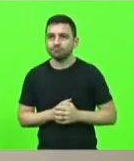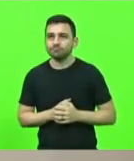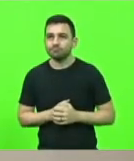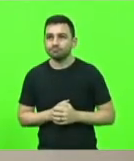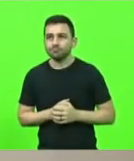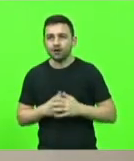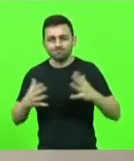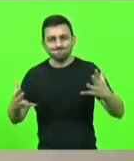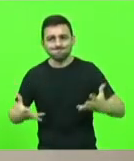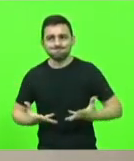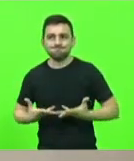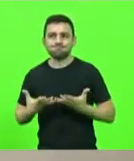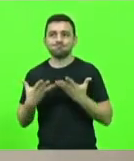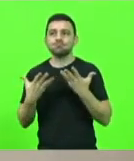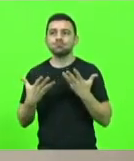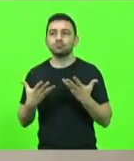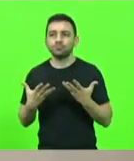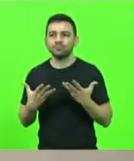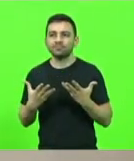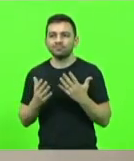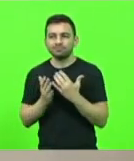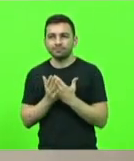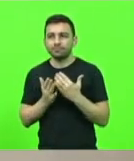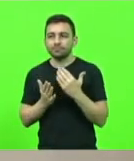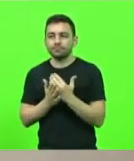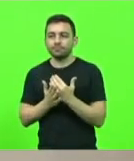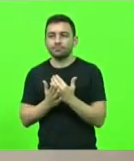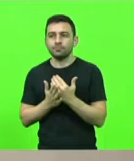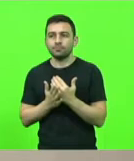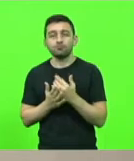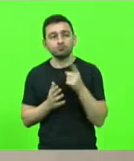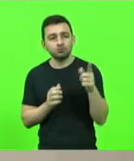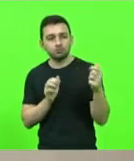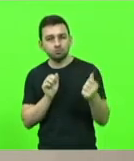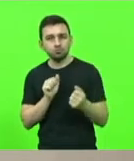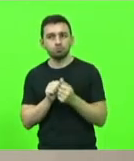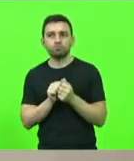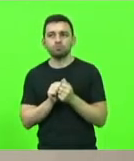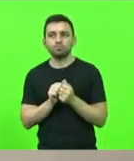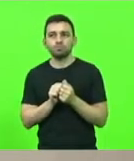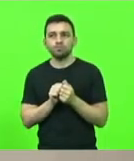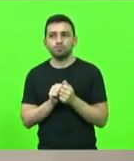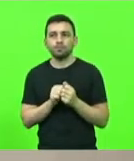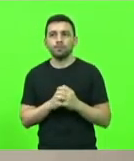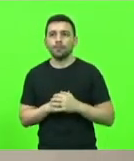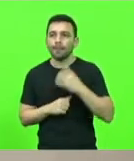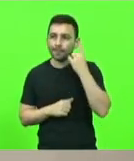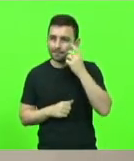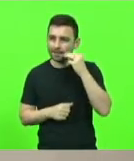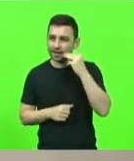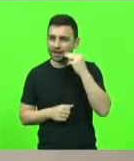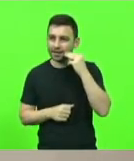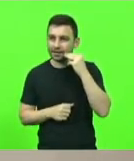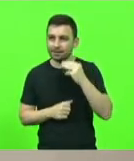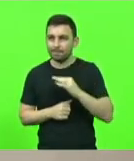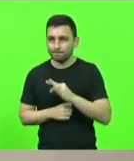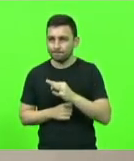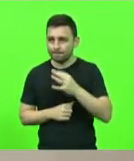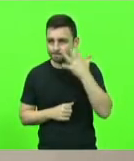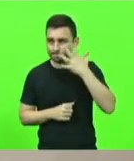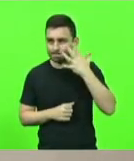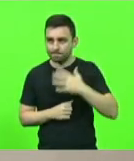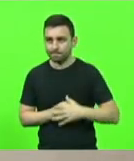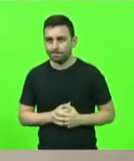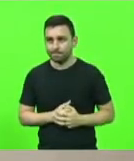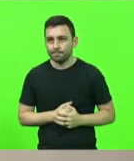engrandece muito esta casa tela conosco deputada Marlene consegue falar